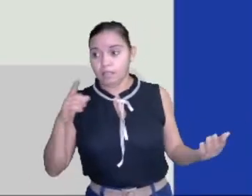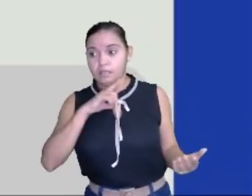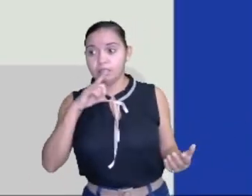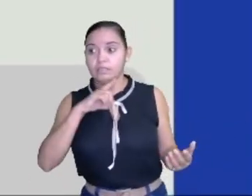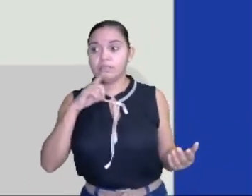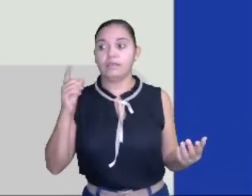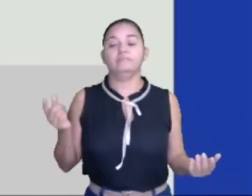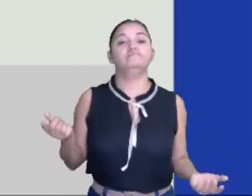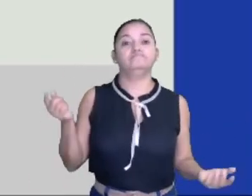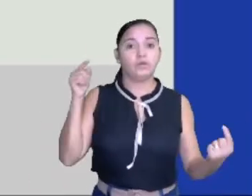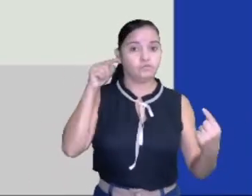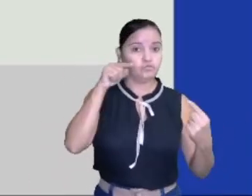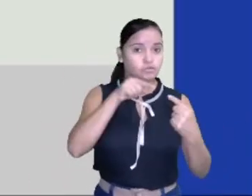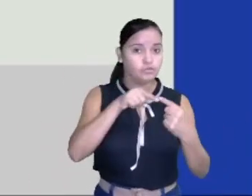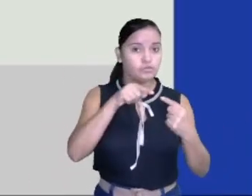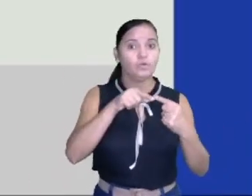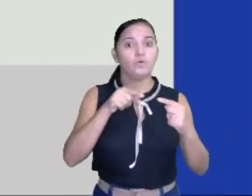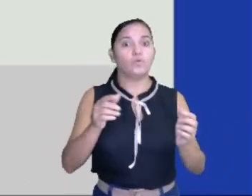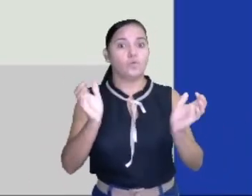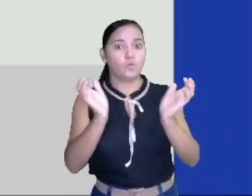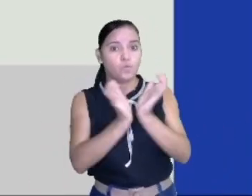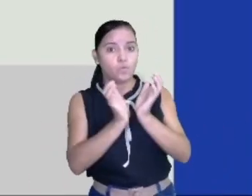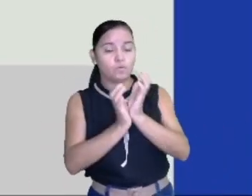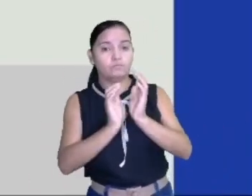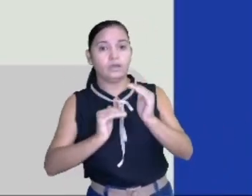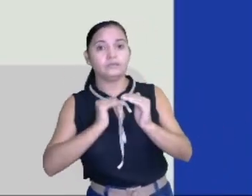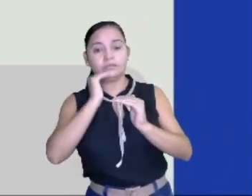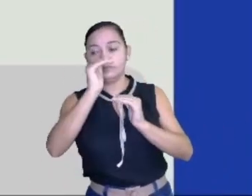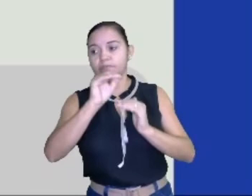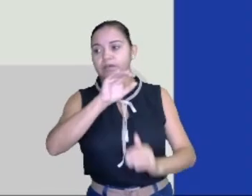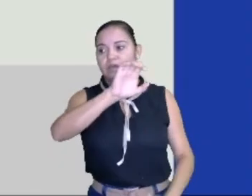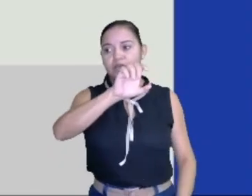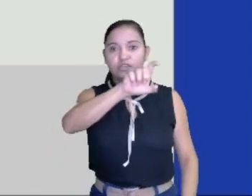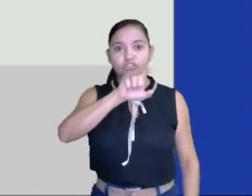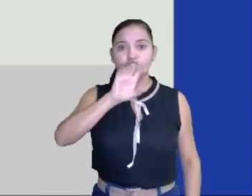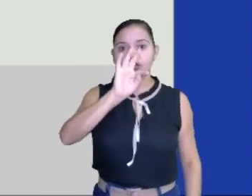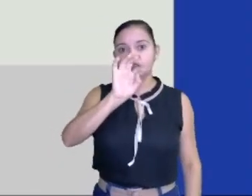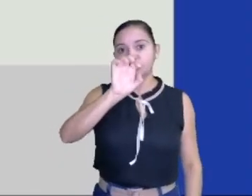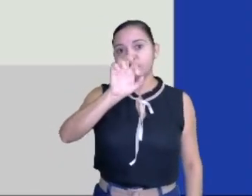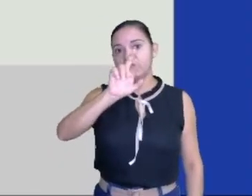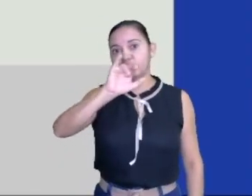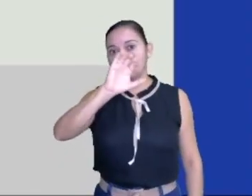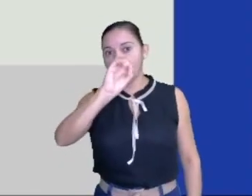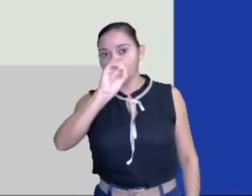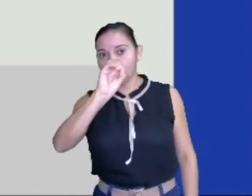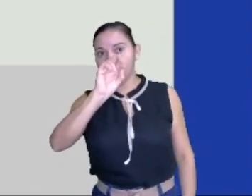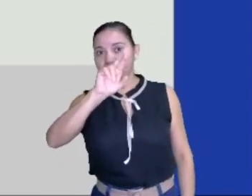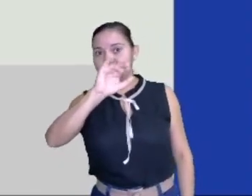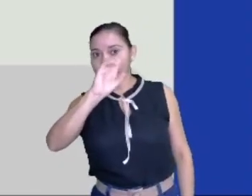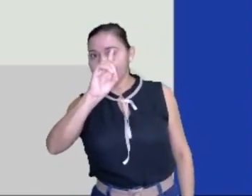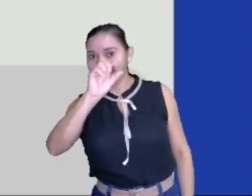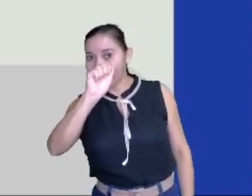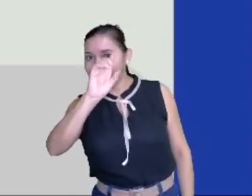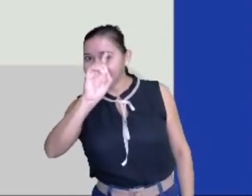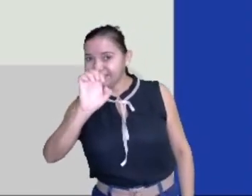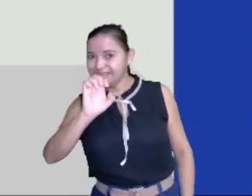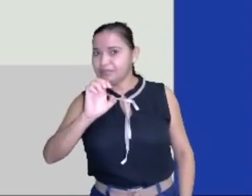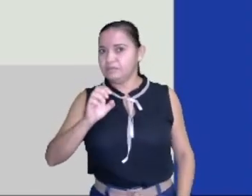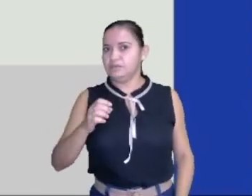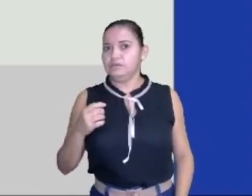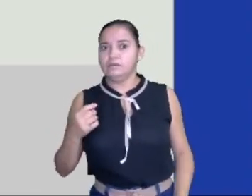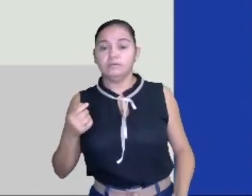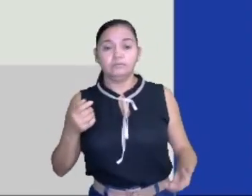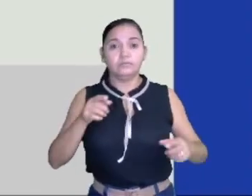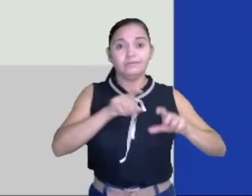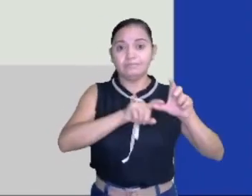objetividade, o grupo está acima do indivíduo. Exterioridade significa que a existência de um indivíduo não depende da sua participação